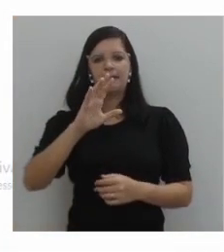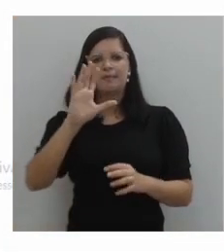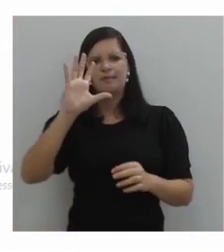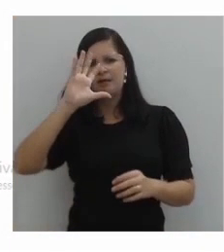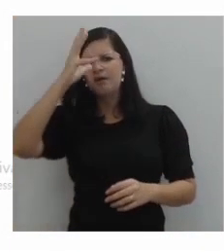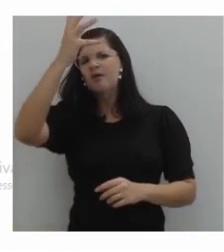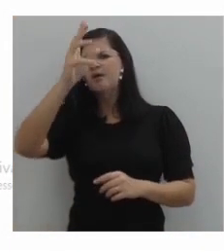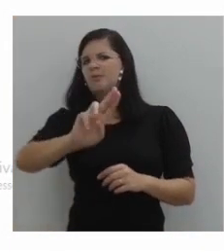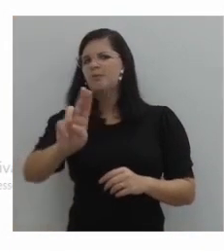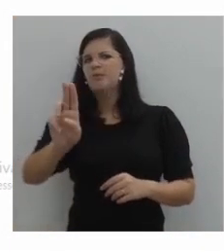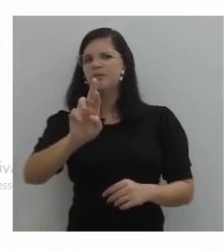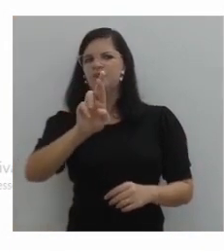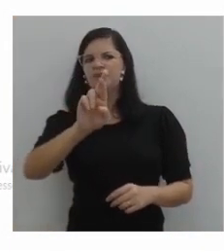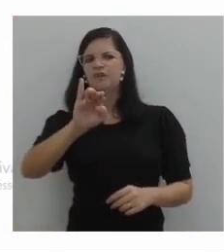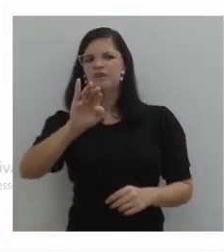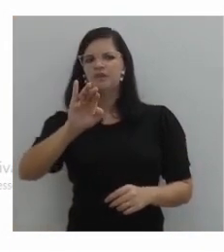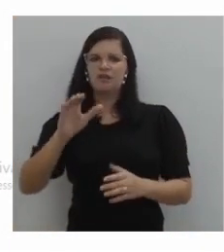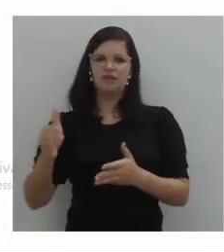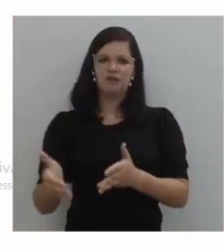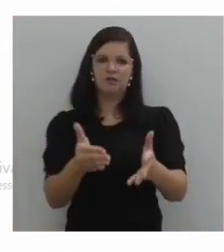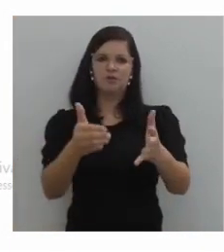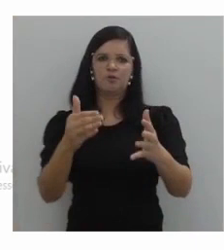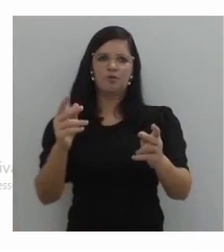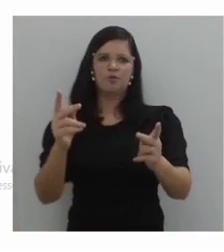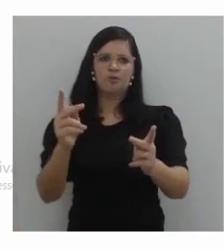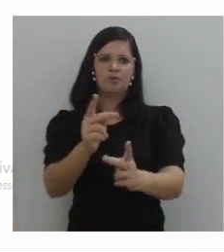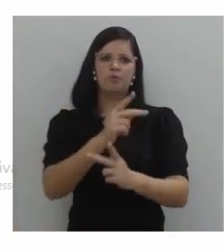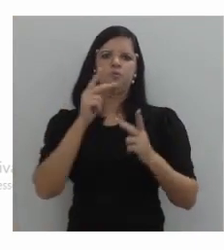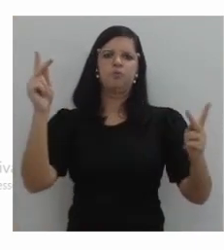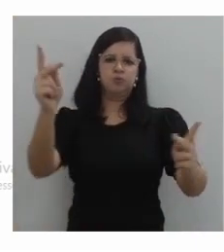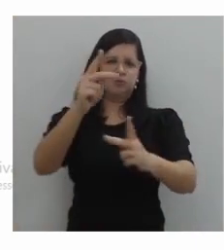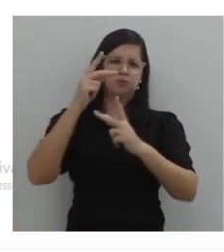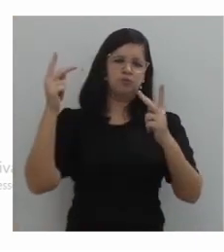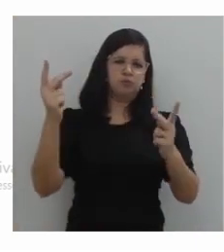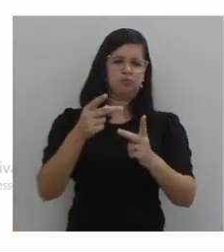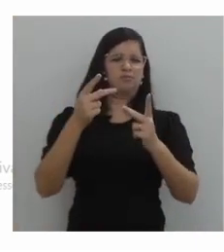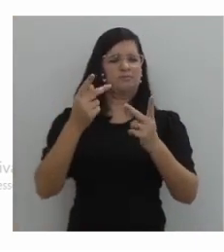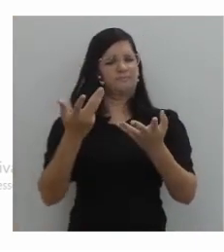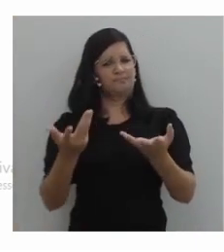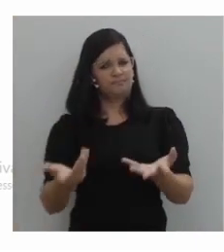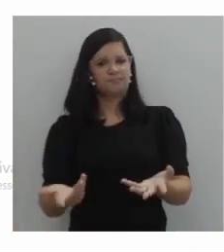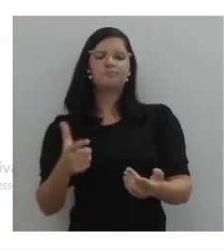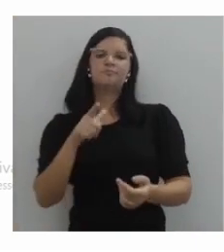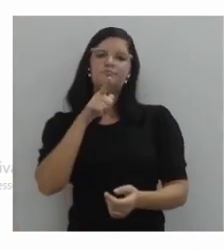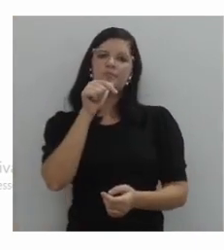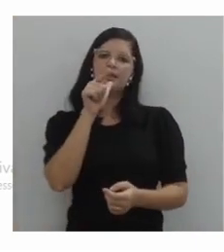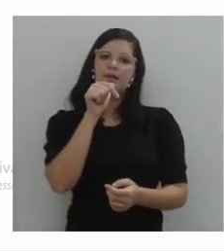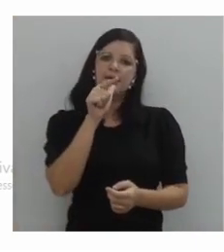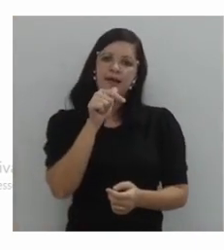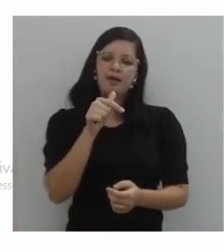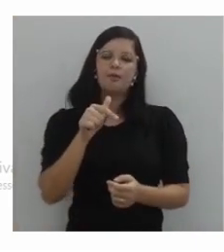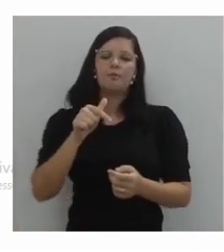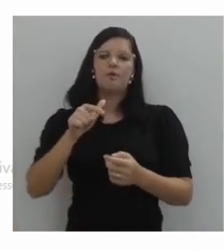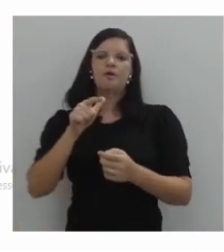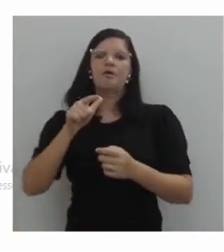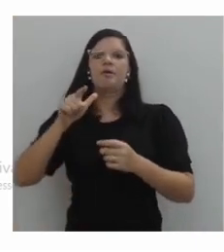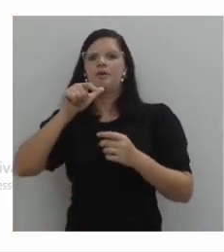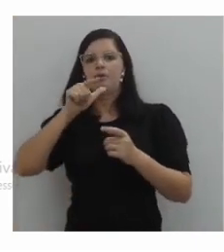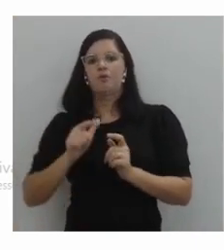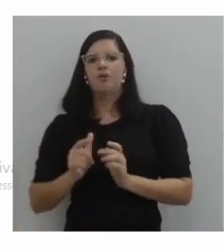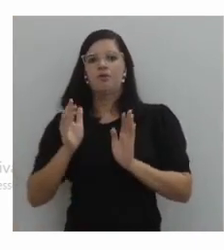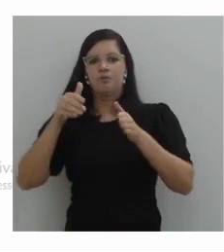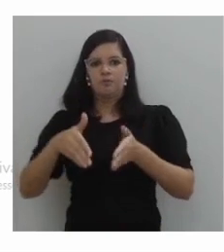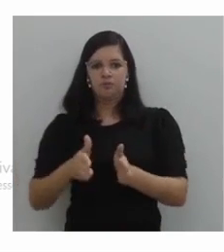fenômeno chamado de rios voadores, tá? O que é esse fenômeno? Rios voadores são cursos de águas, né, que são lançados